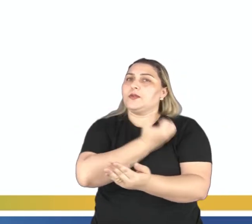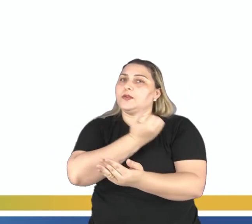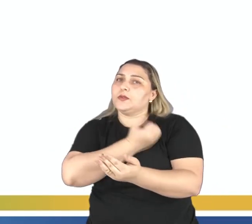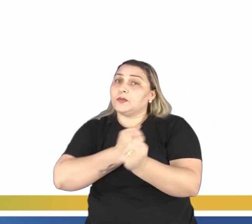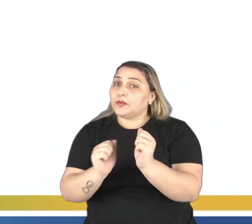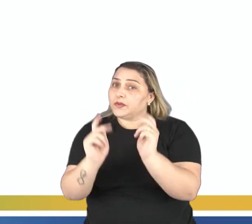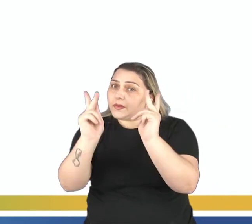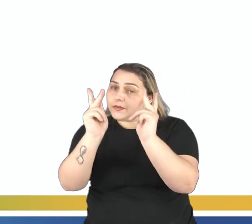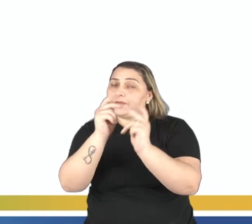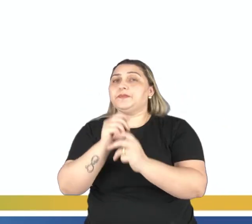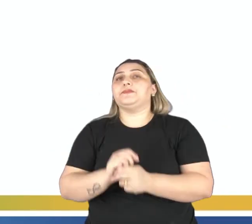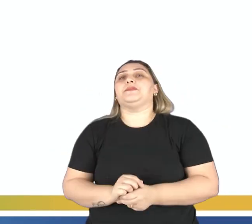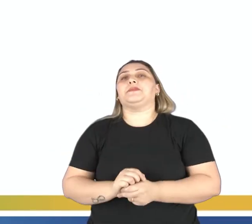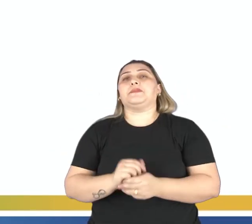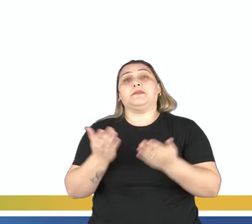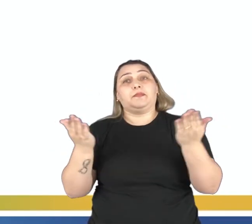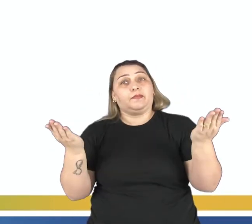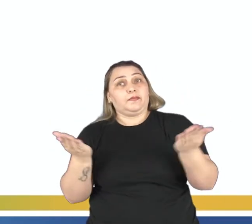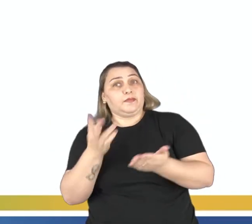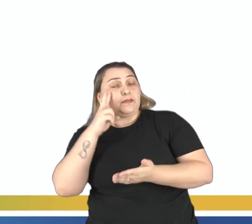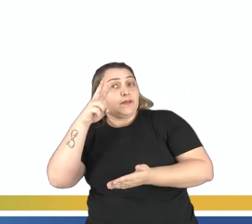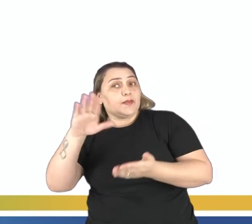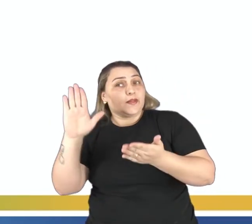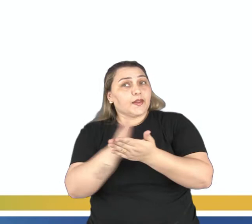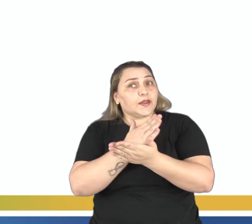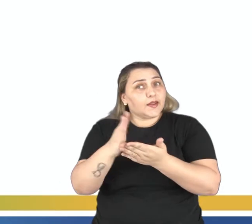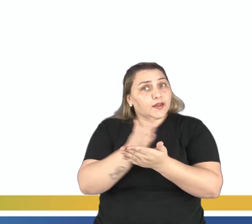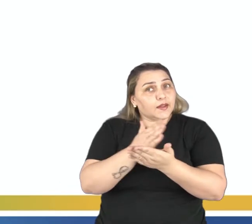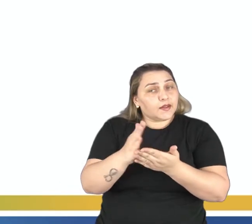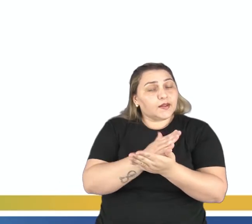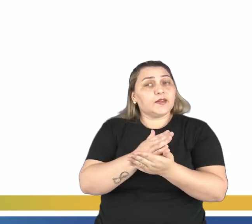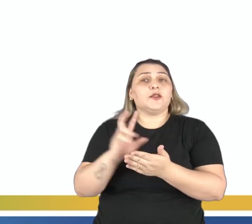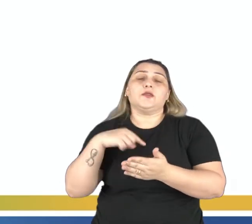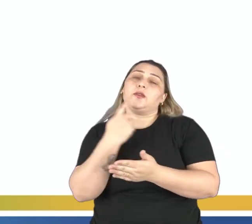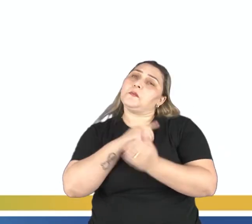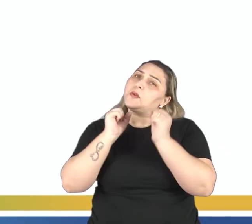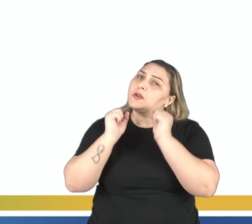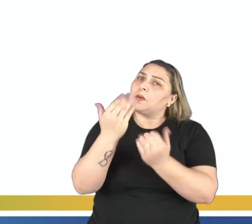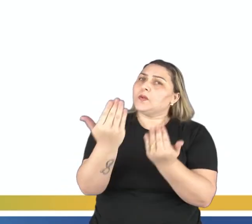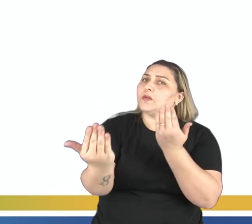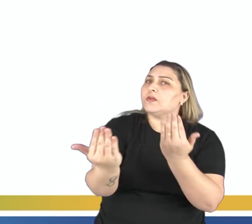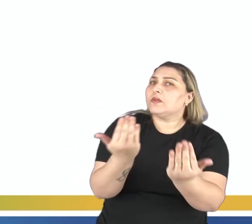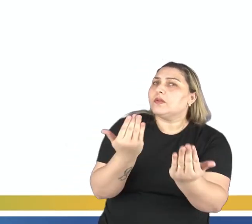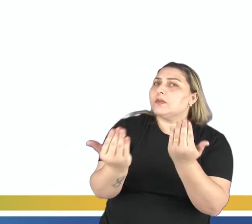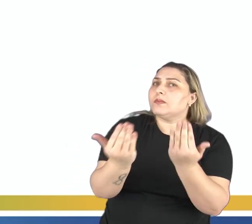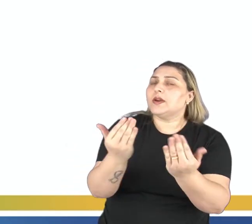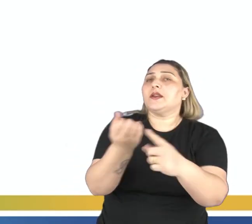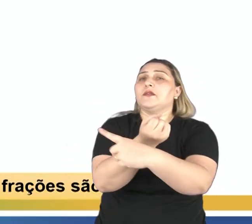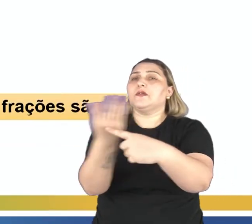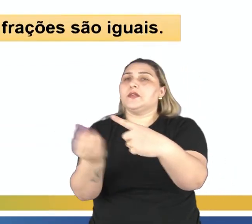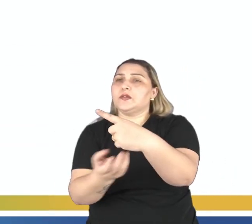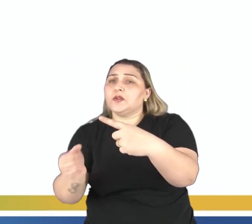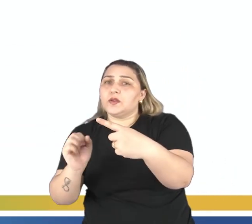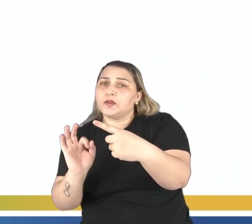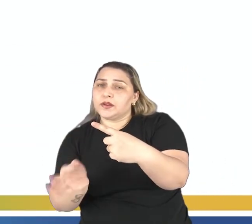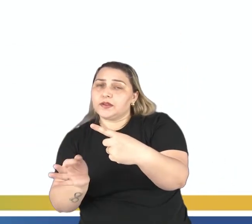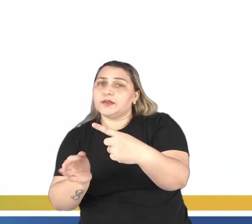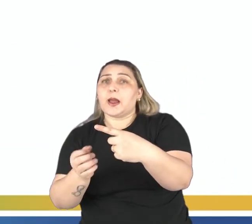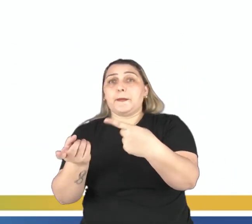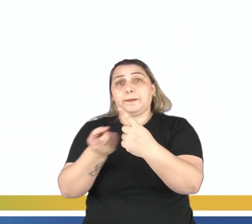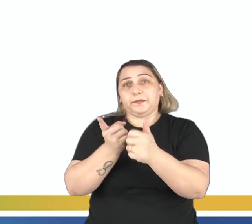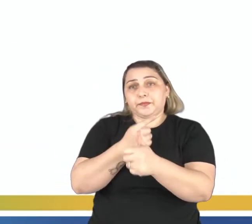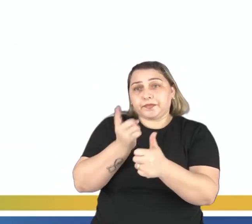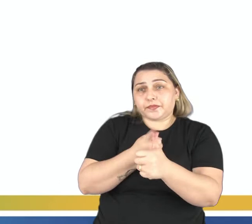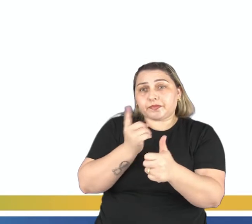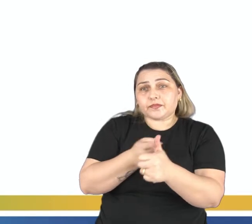ok? Muito bem, então a gente vai ver algumas situações em que nós podemos comparar frações, ok? A primeira